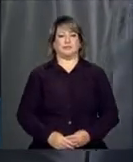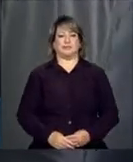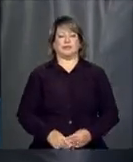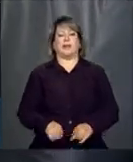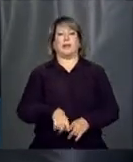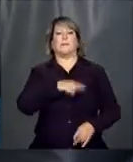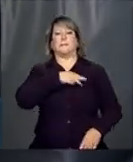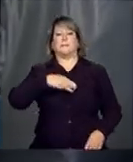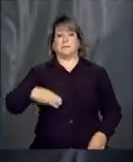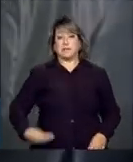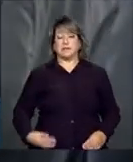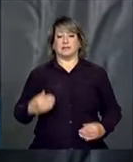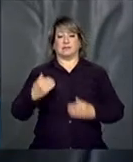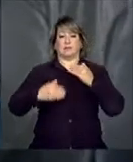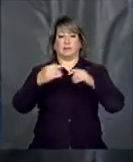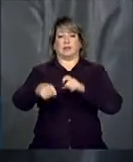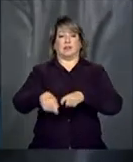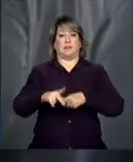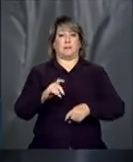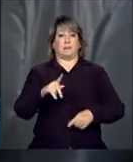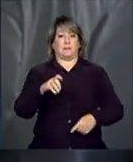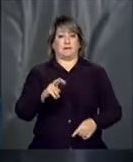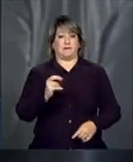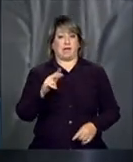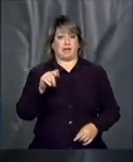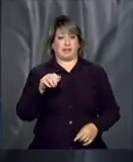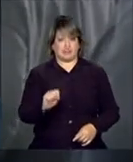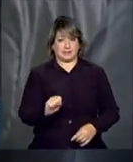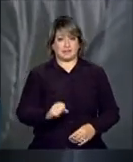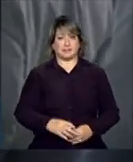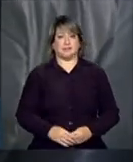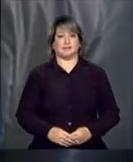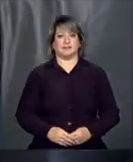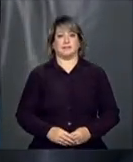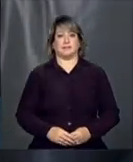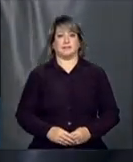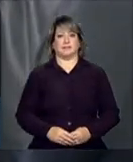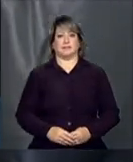o ministro do Desenvolvimento Agrário, Pepe Vargas,